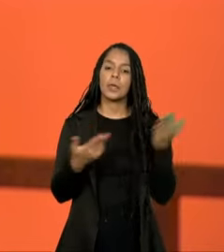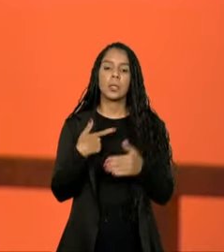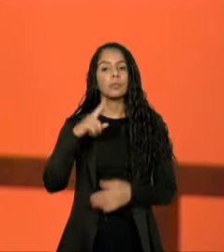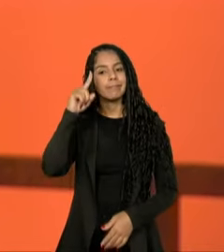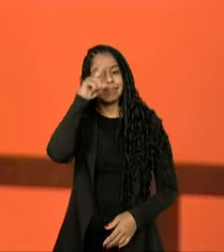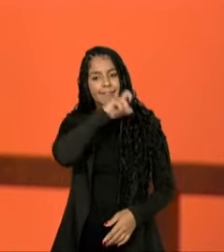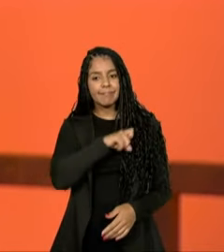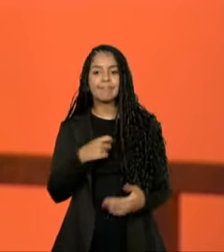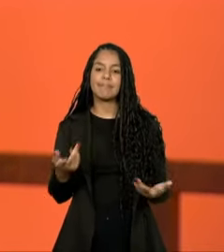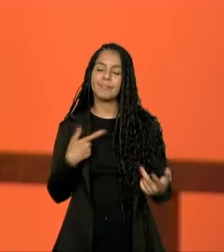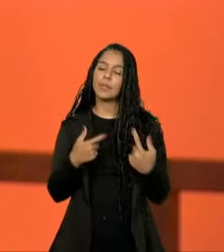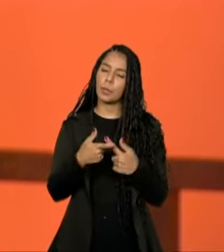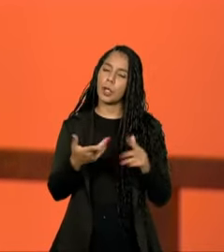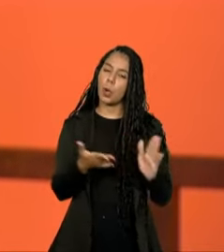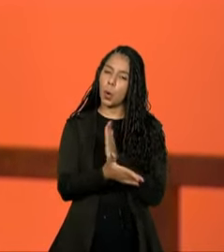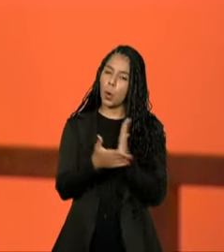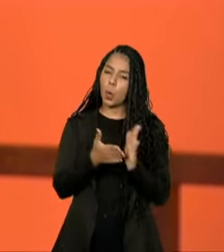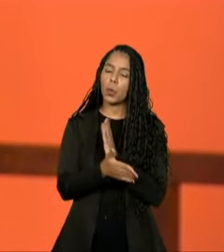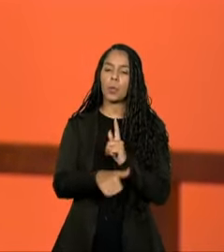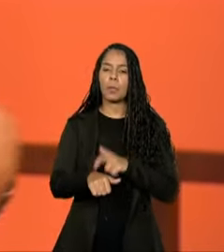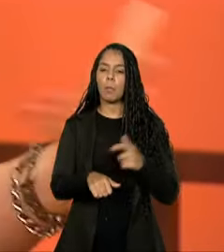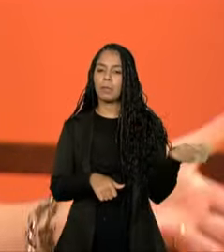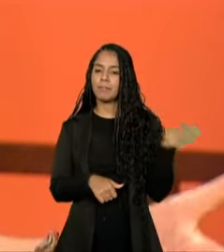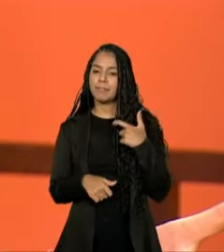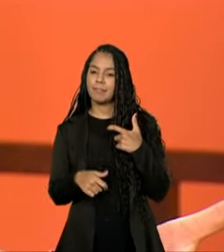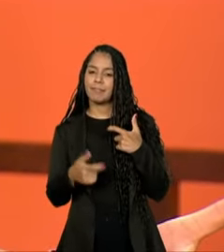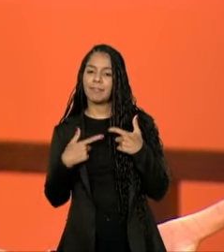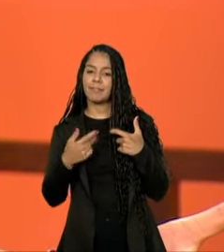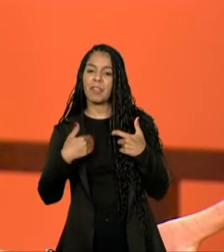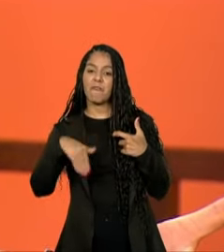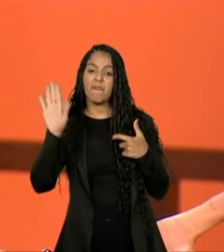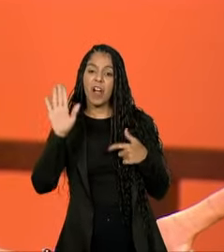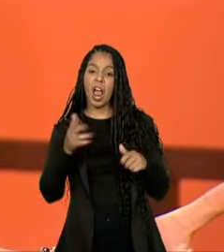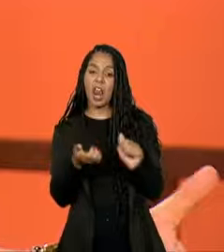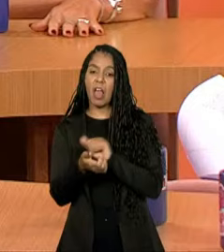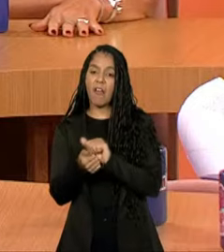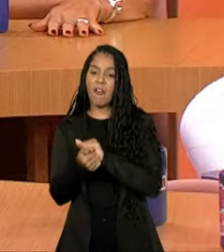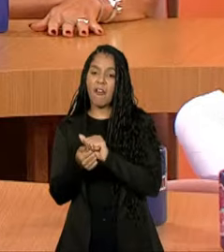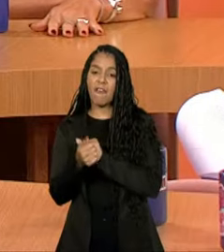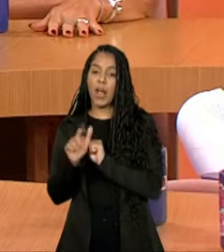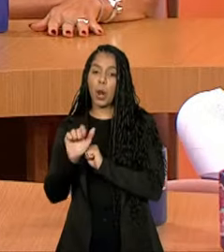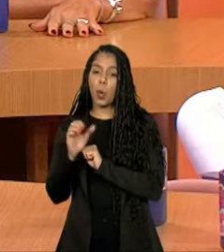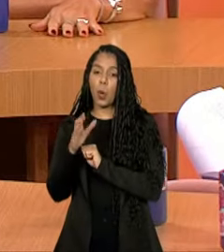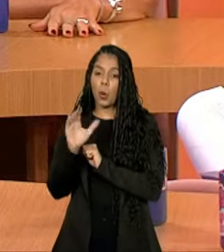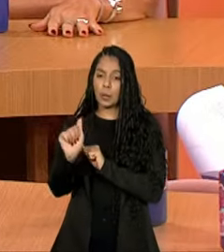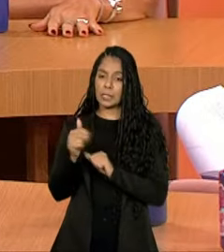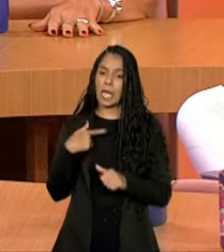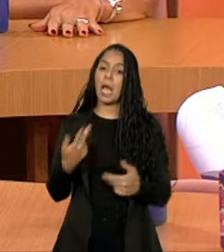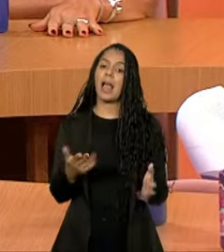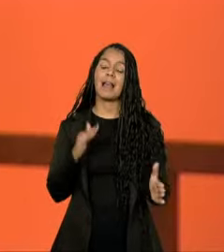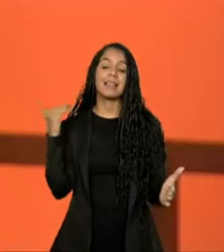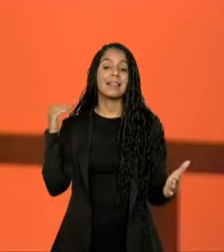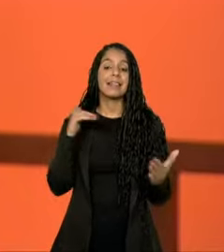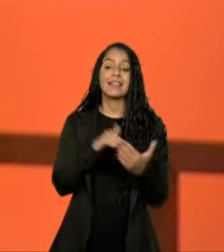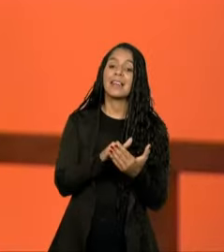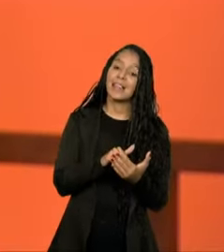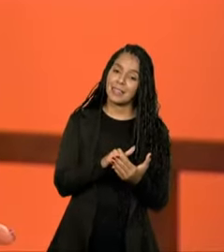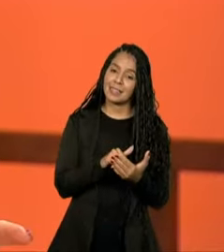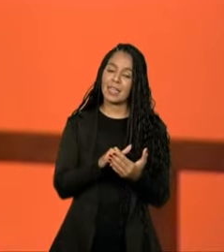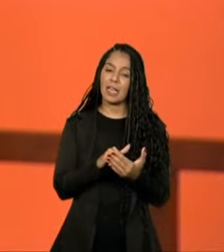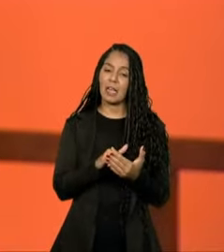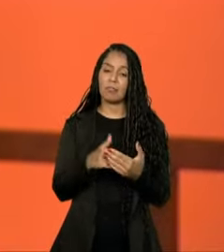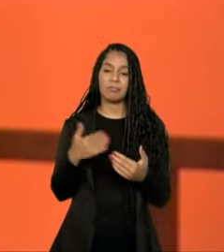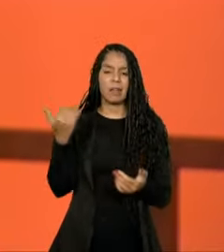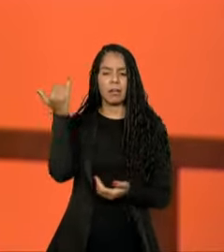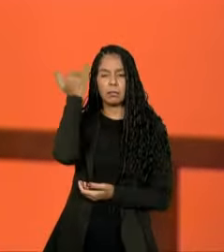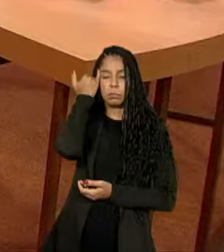assim, porque em alguns momentos as ofensas vão desde vai lavar louça. Nossa. Ai, gente. Que preguiça. Até